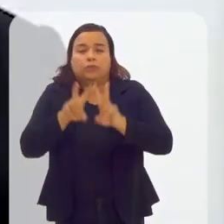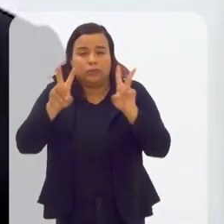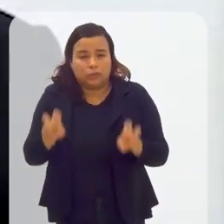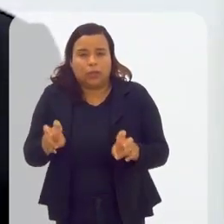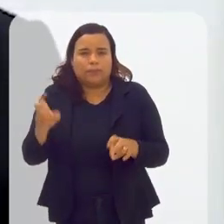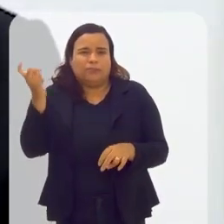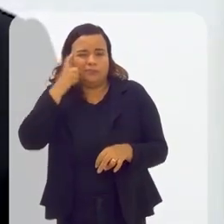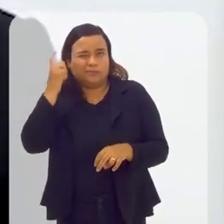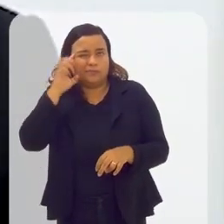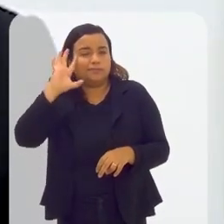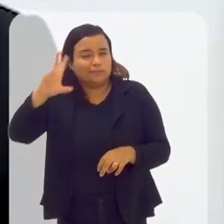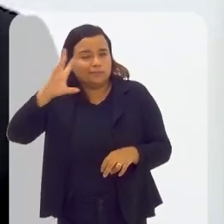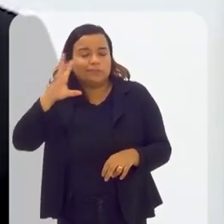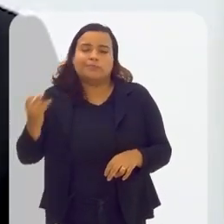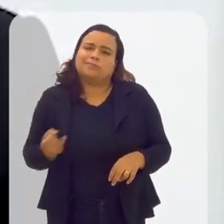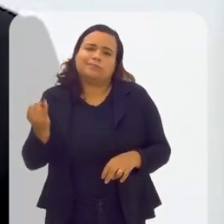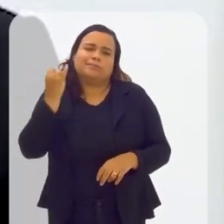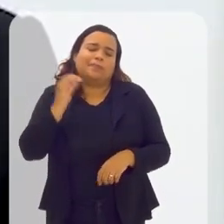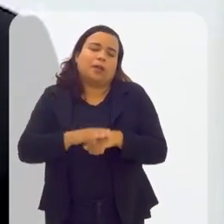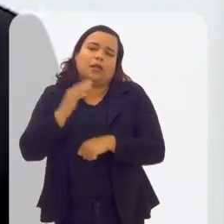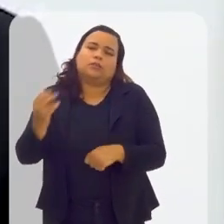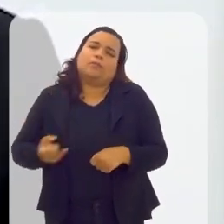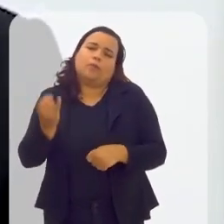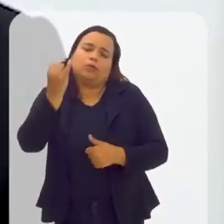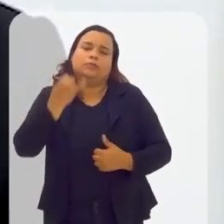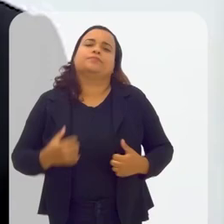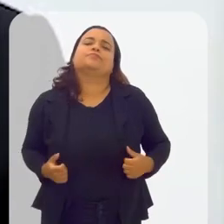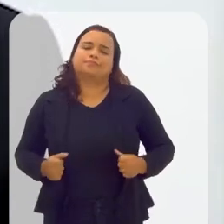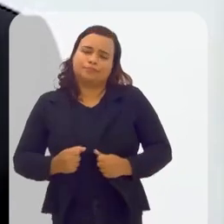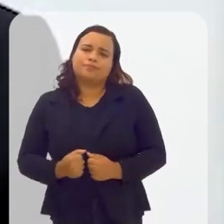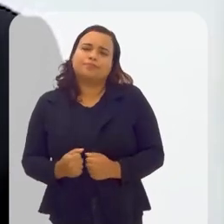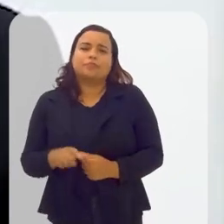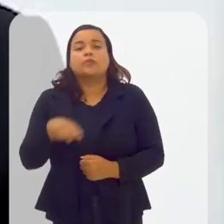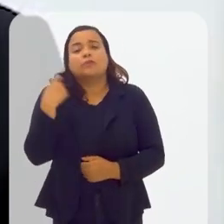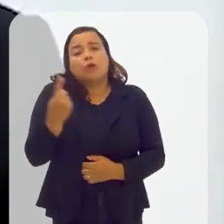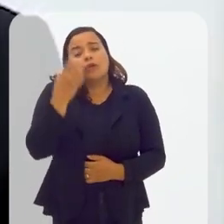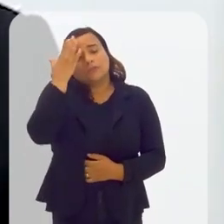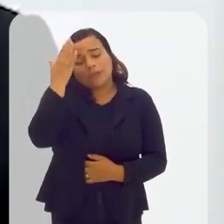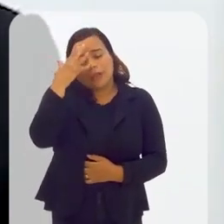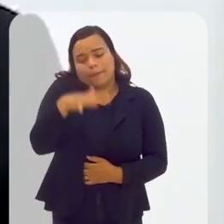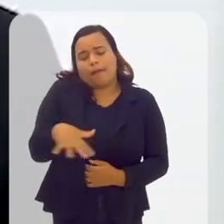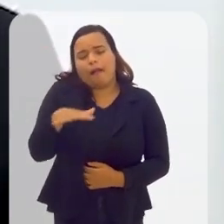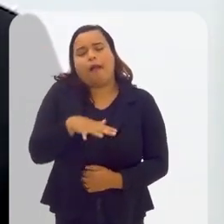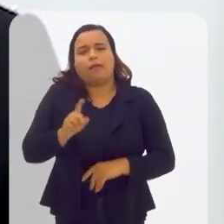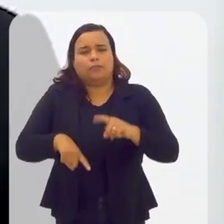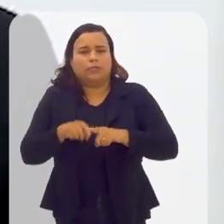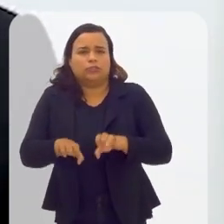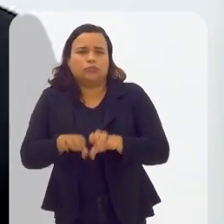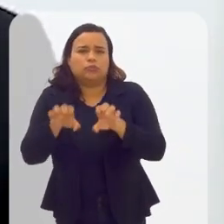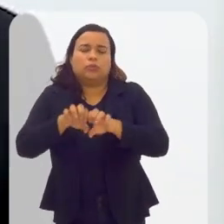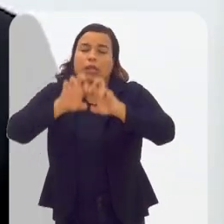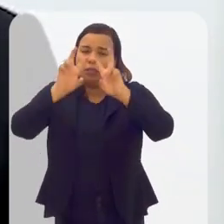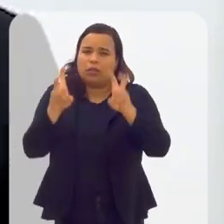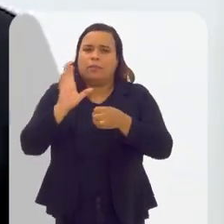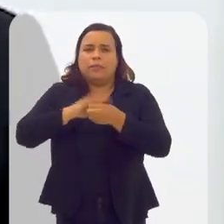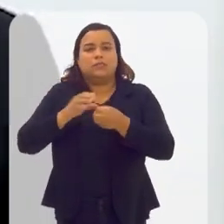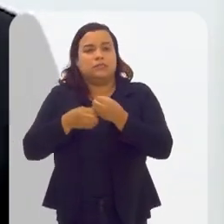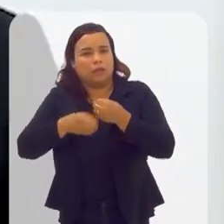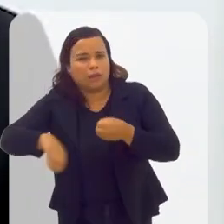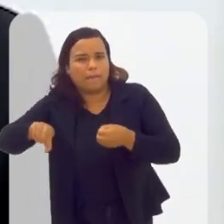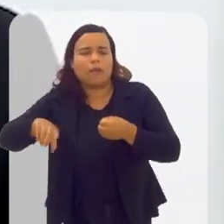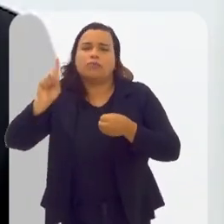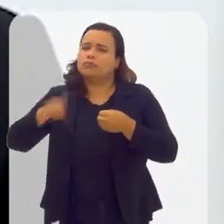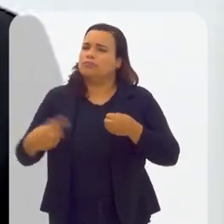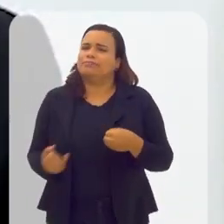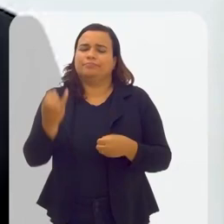na nossa cabeça prioritários. Nós entendemos aqui na área de infraestrutura o tema de saneamento como um